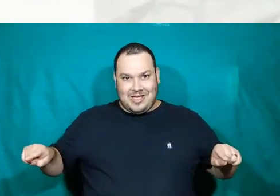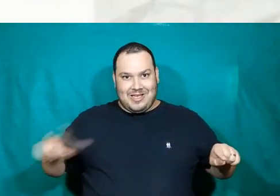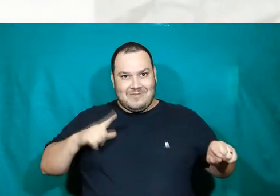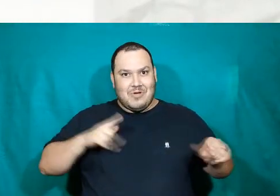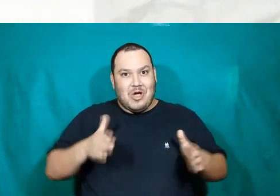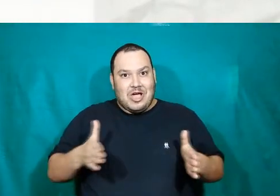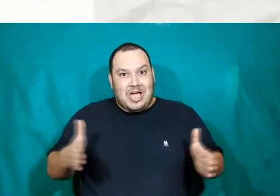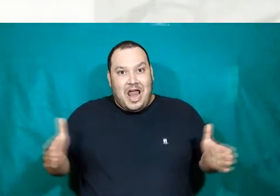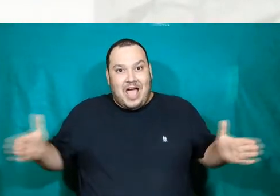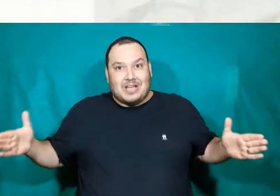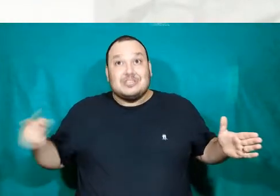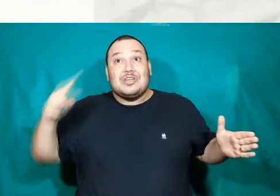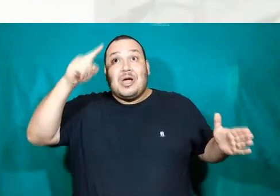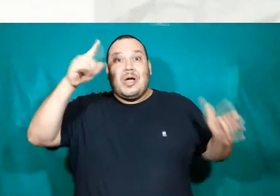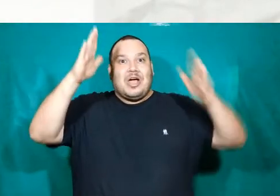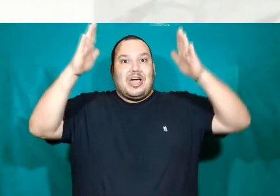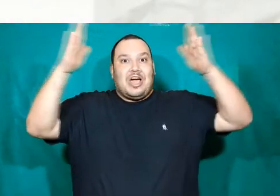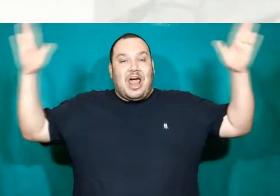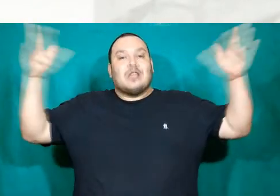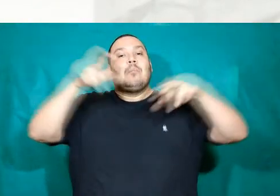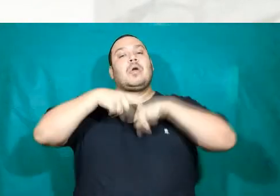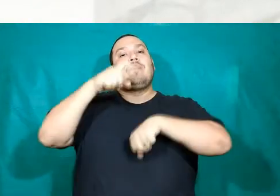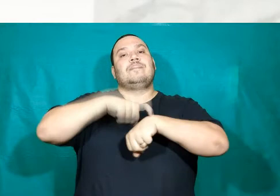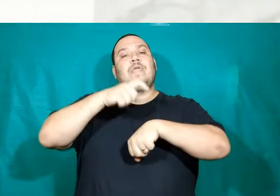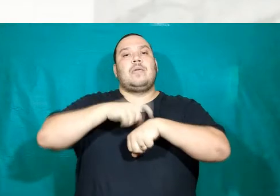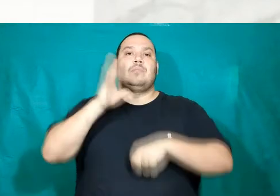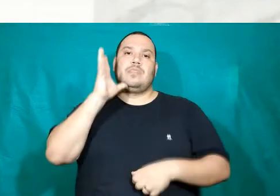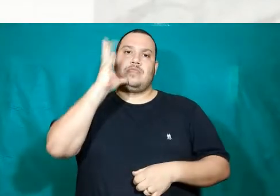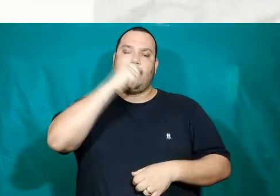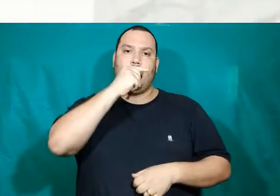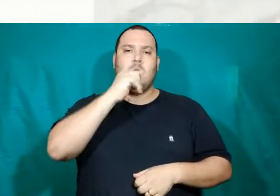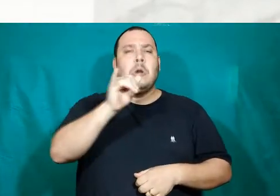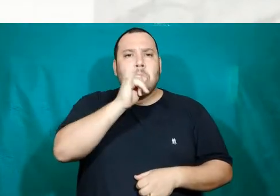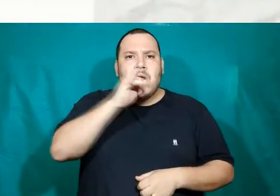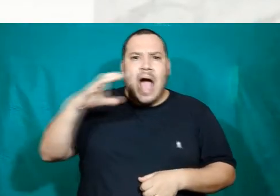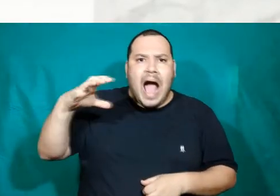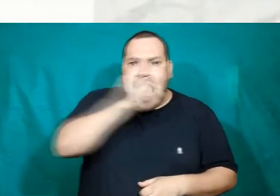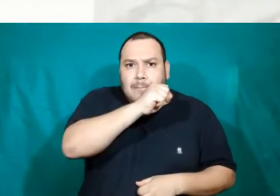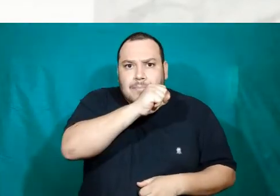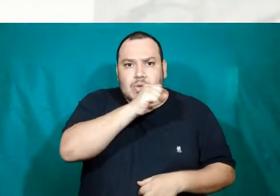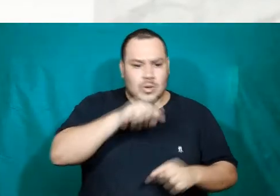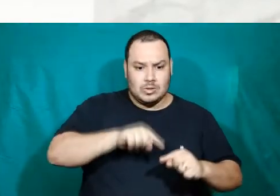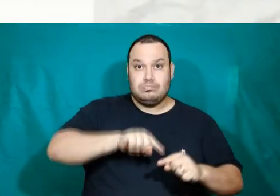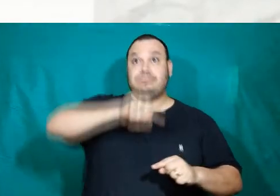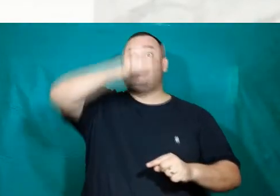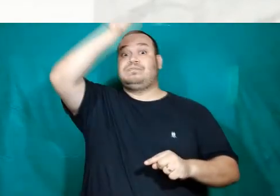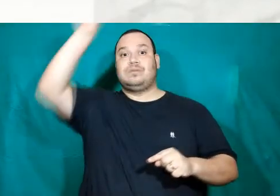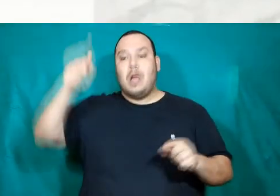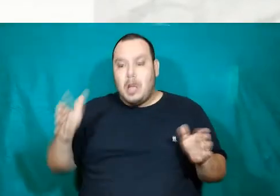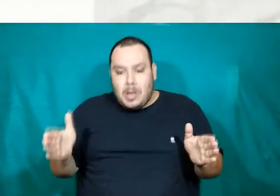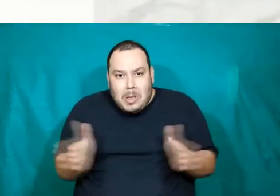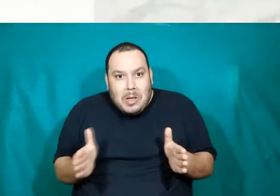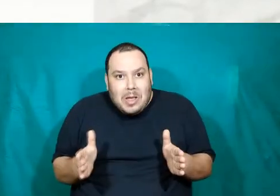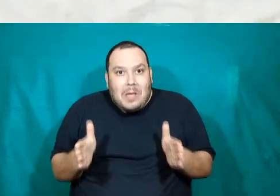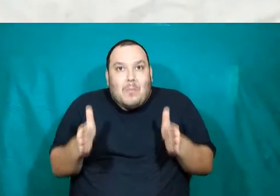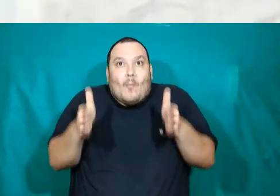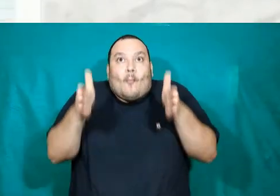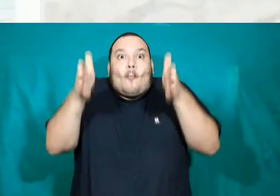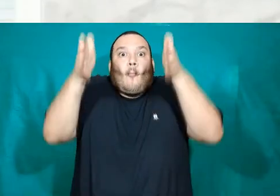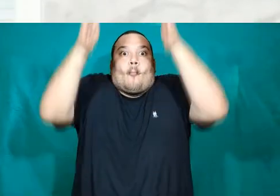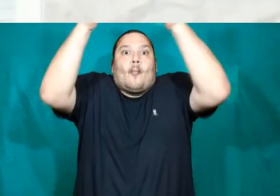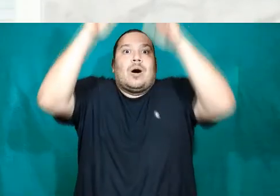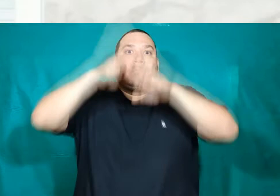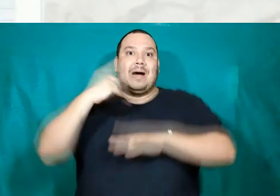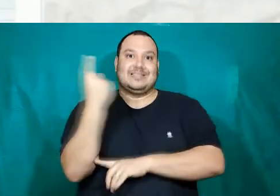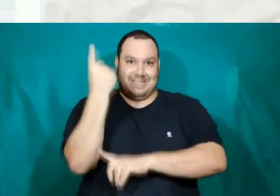Na atual pandemia, o Brasil está na fase de crescimento exponencial, a primeira ainda. Como podemos ver pela forma que o nosso gráfico se